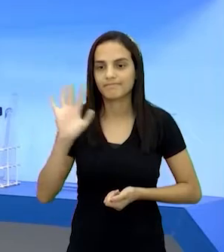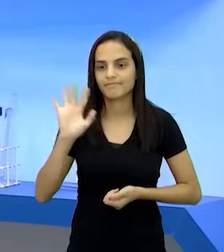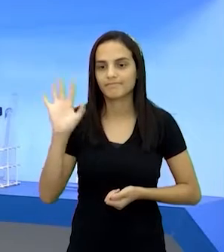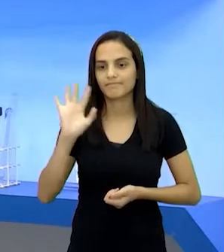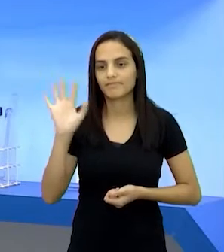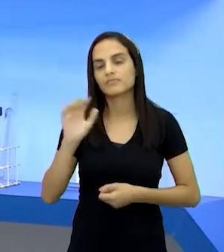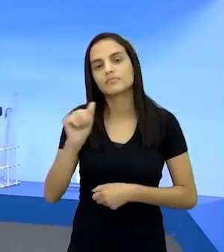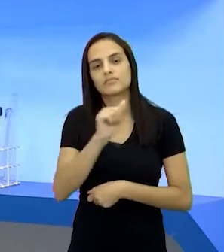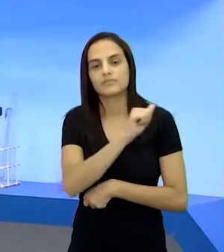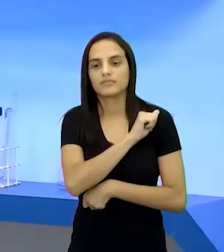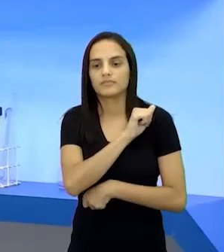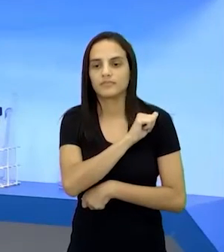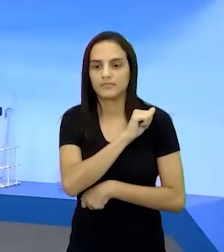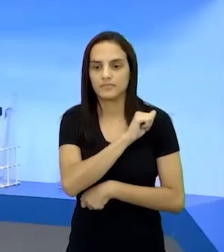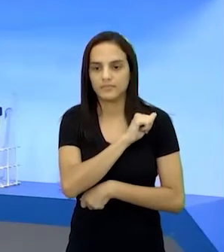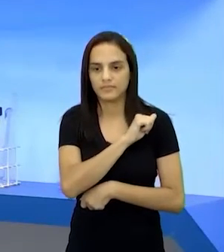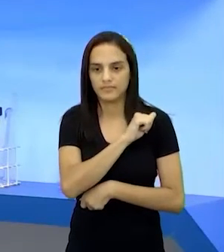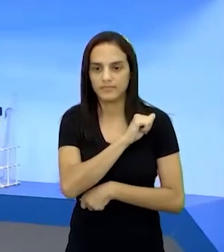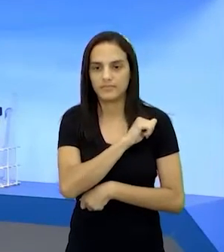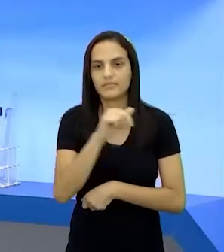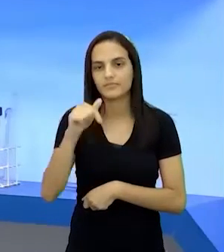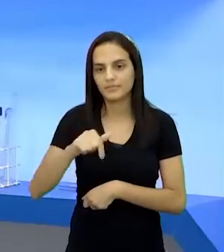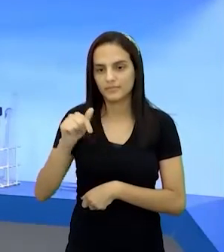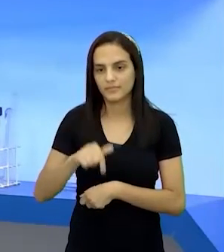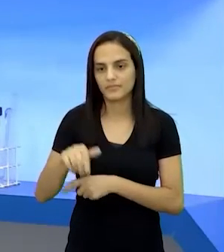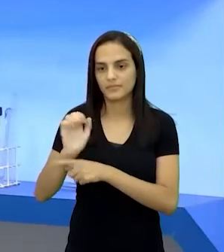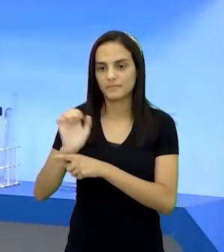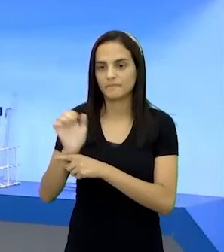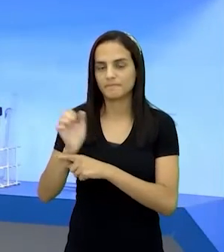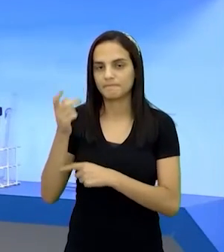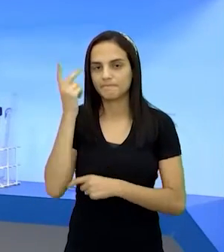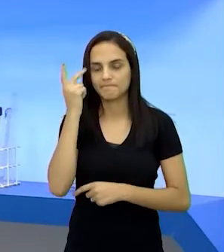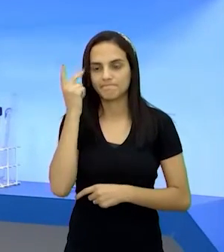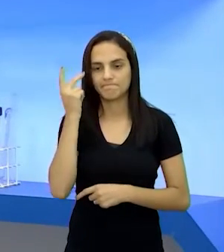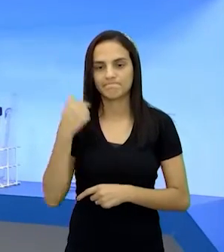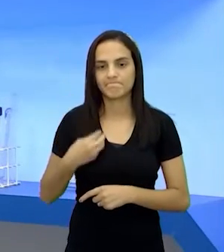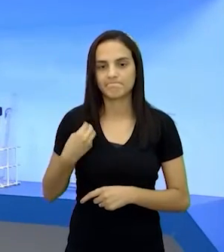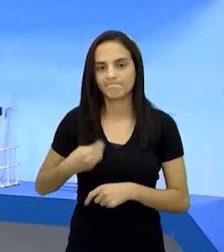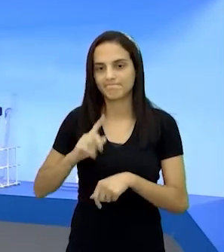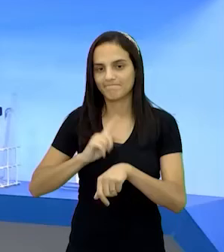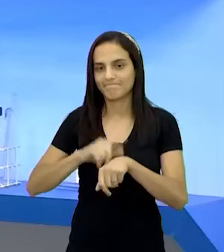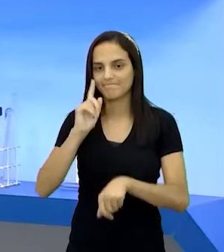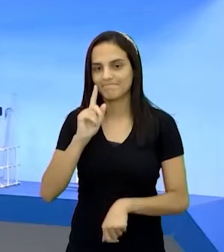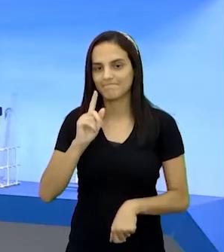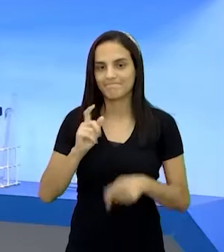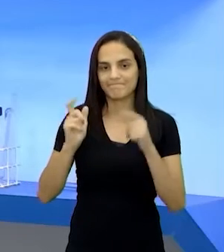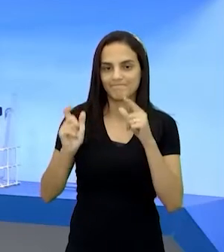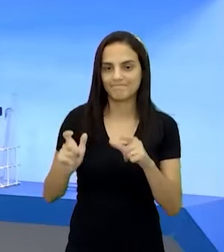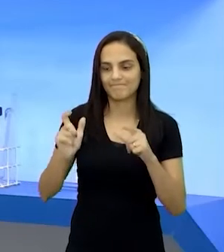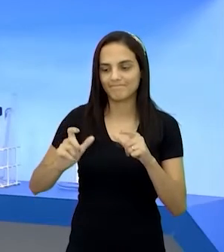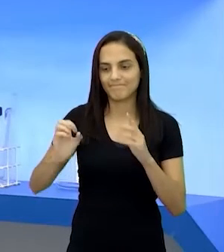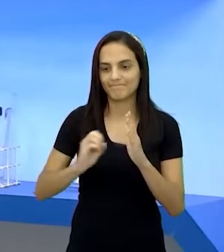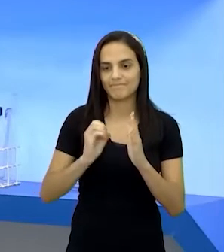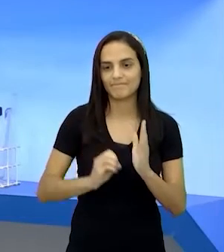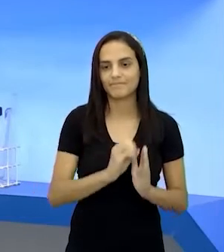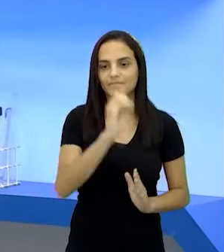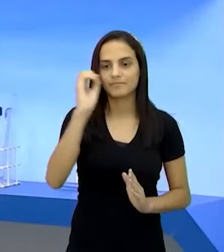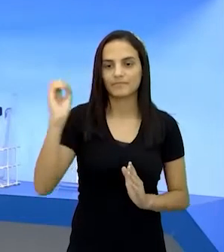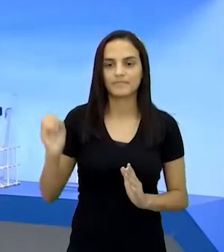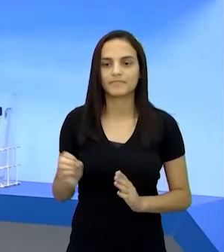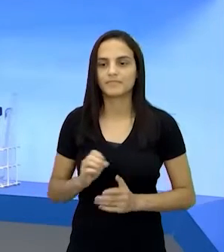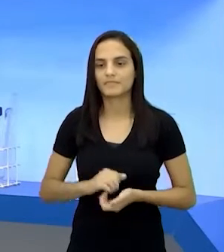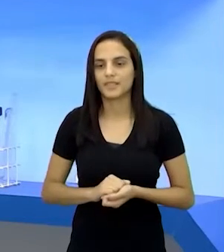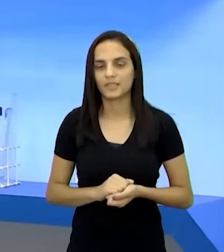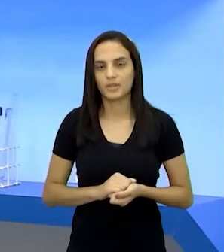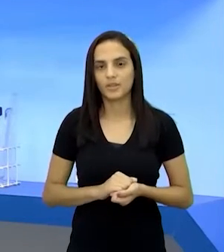Olá, queridíssimos estudantes do estado de São Paulo. Estamos aqui ao vivíssimo dos estúdios do Centro de Mídias da Educação de São